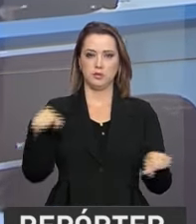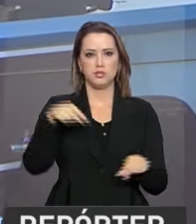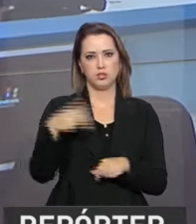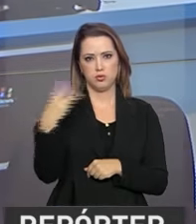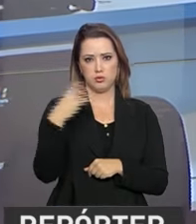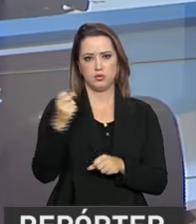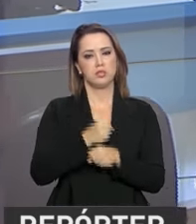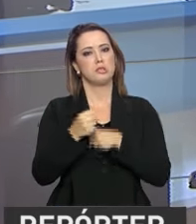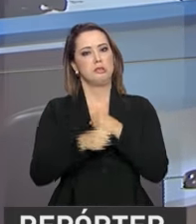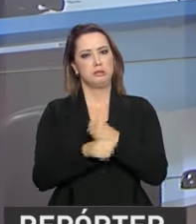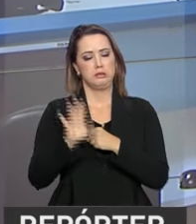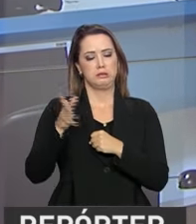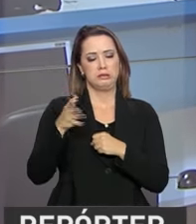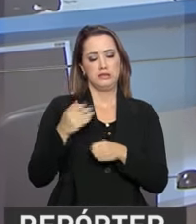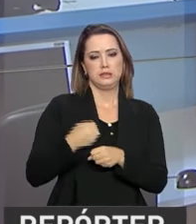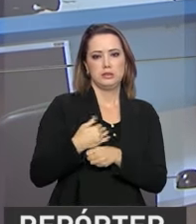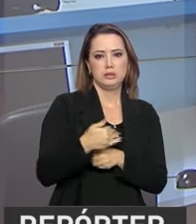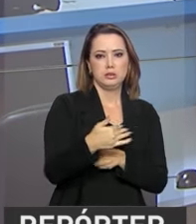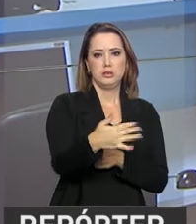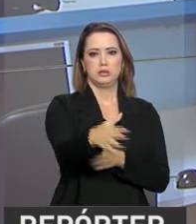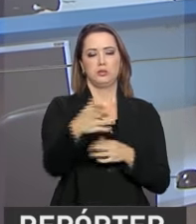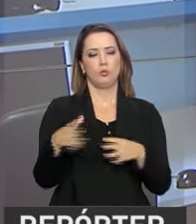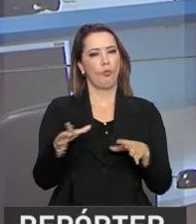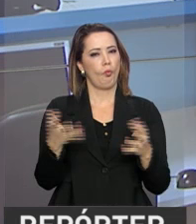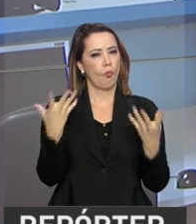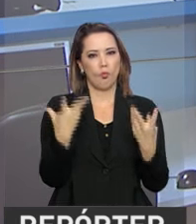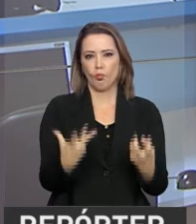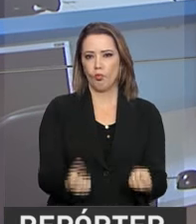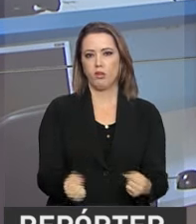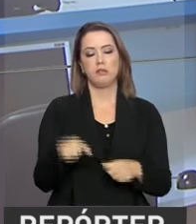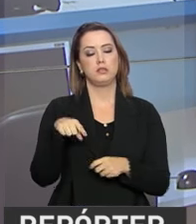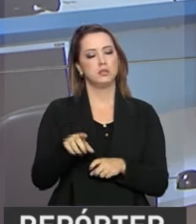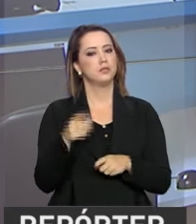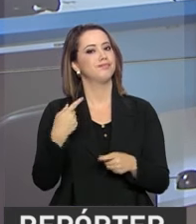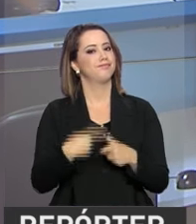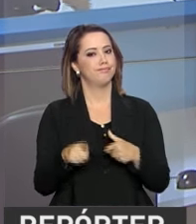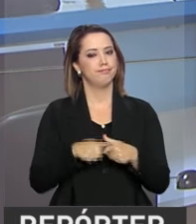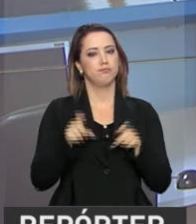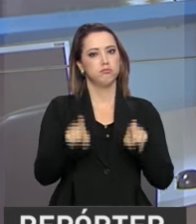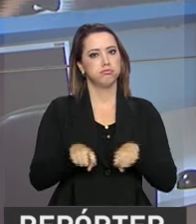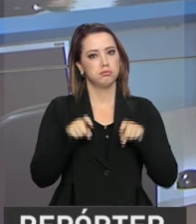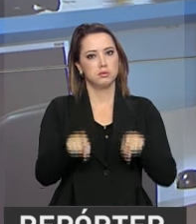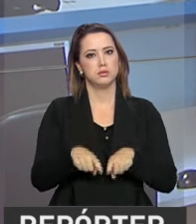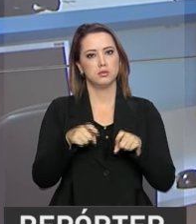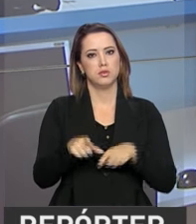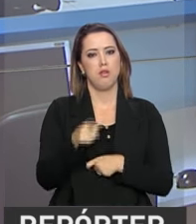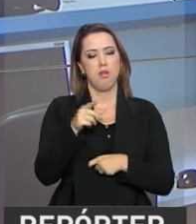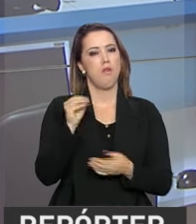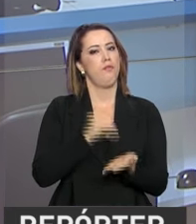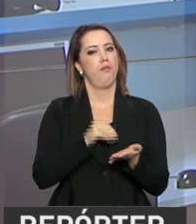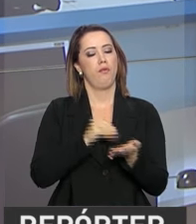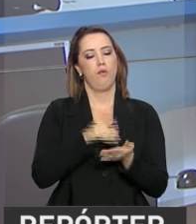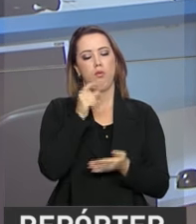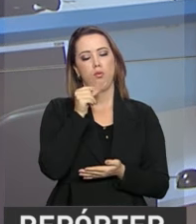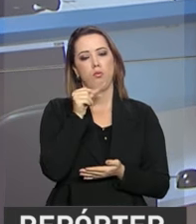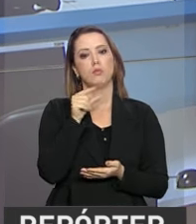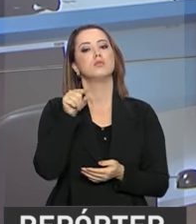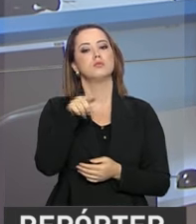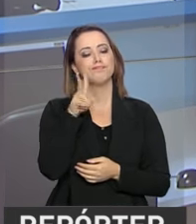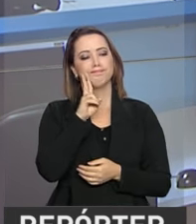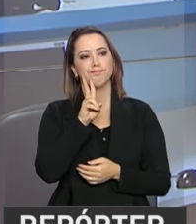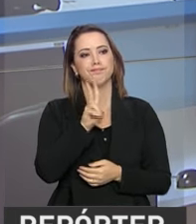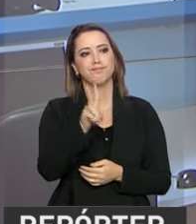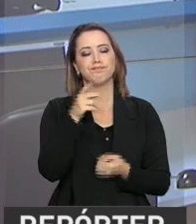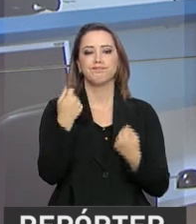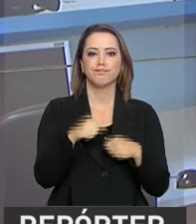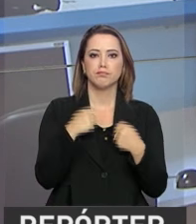de estiagem no estado. Entre os danos estão a queda da produção agrícola e problemas no abastecimento de água. O reconhecimento da situação de